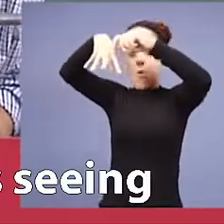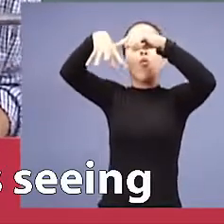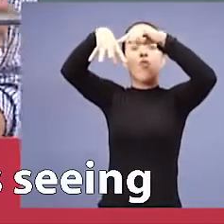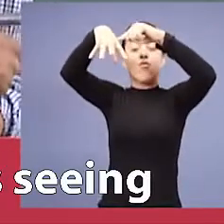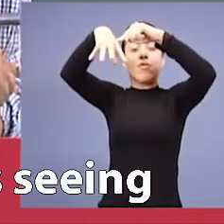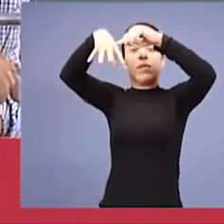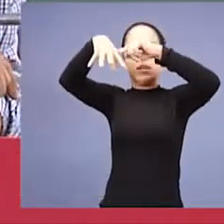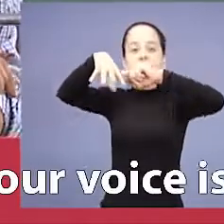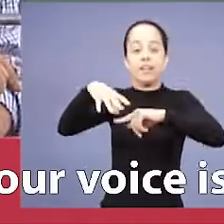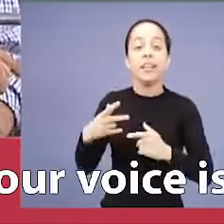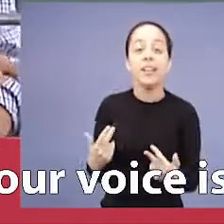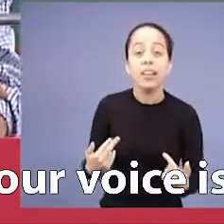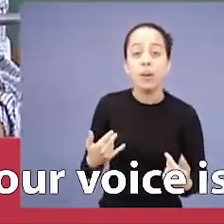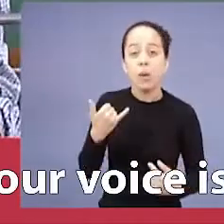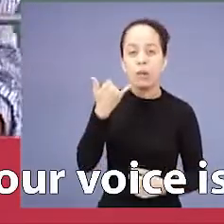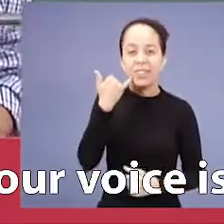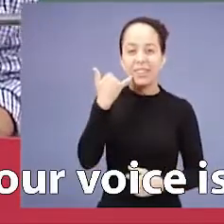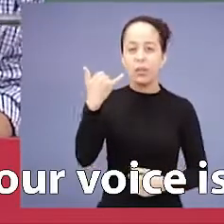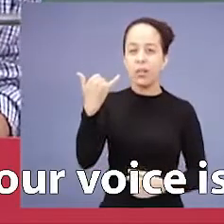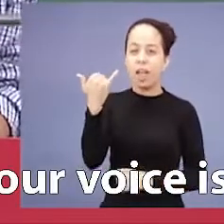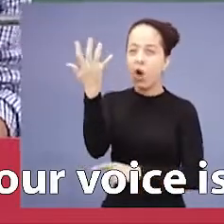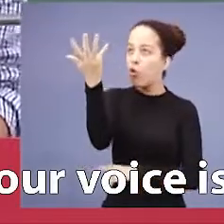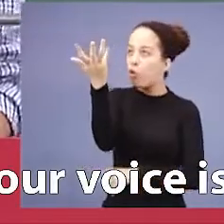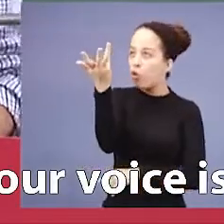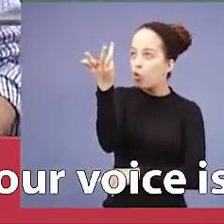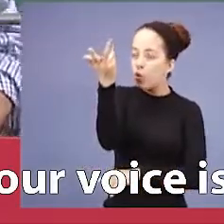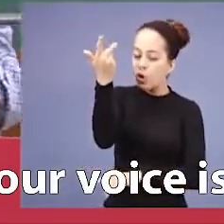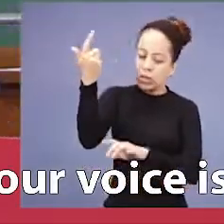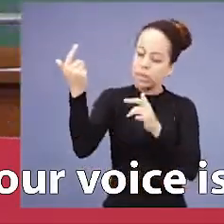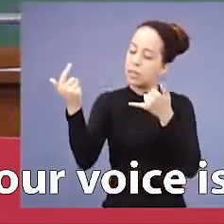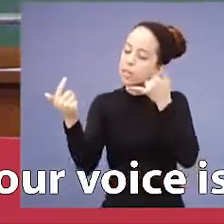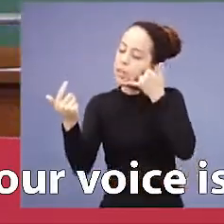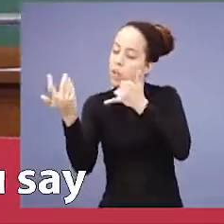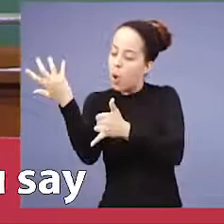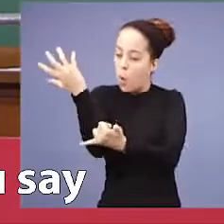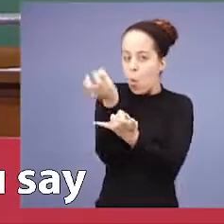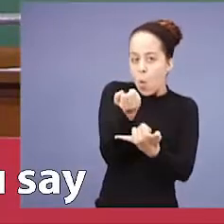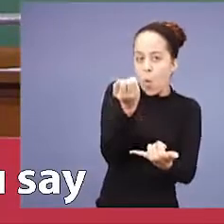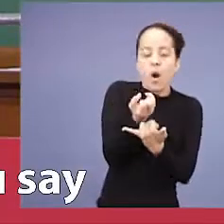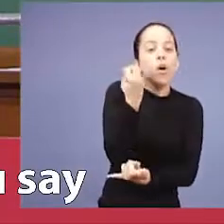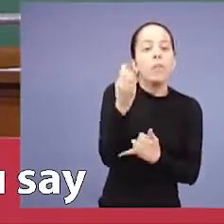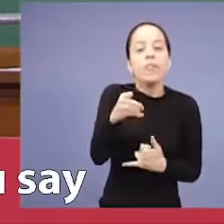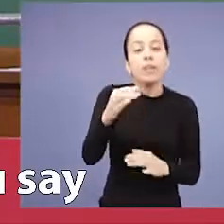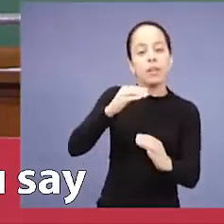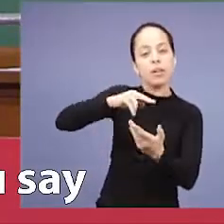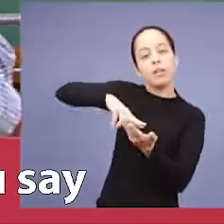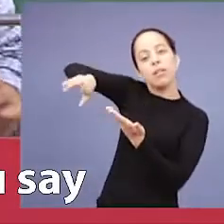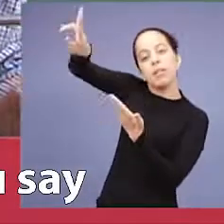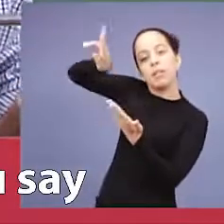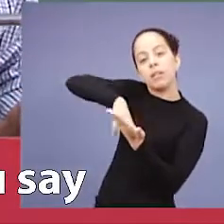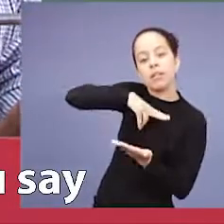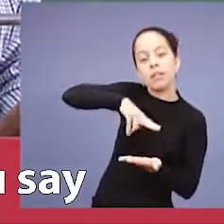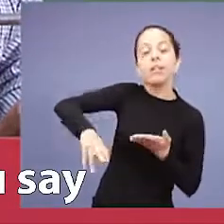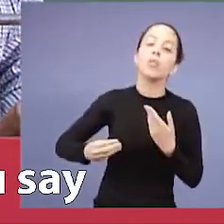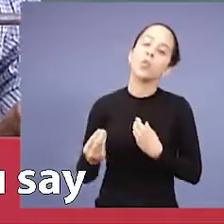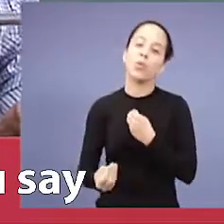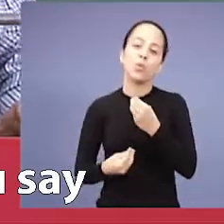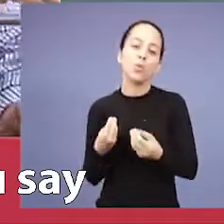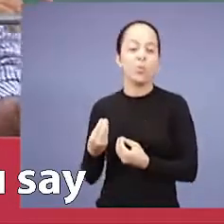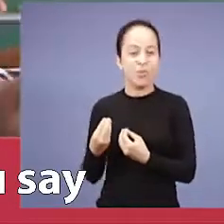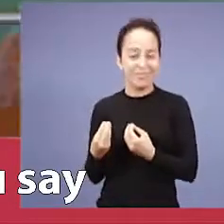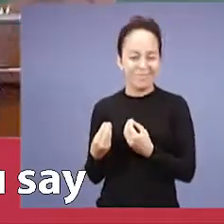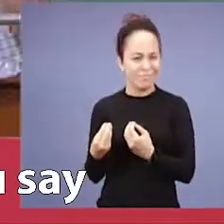que ninguém está vendo o a palavra passando pelo a sua voz está indo embora interessante